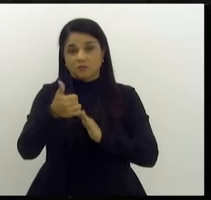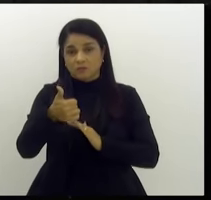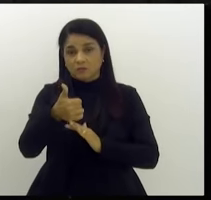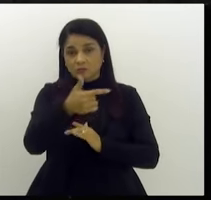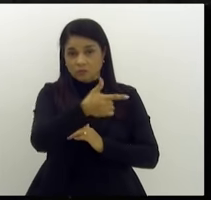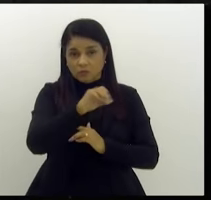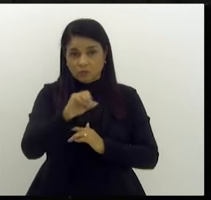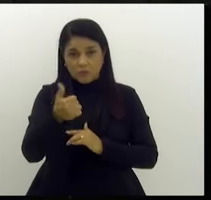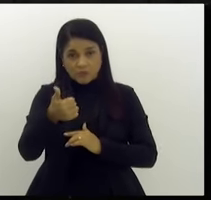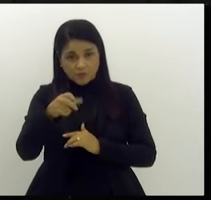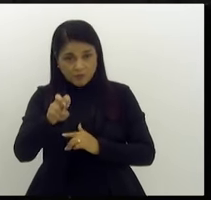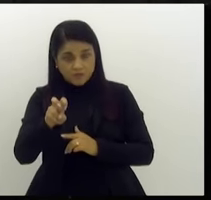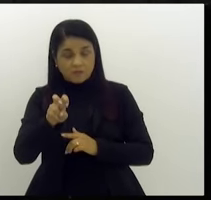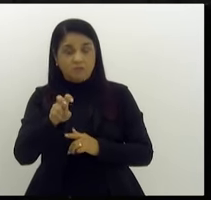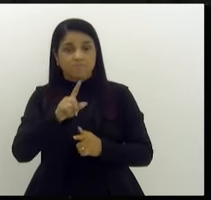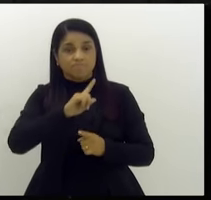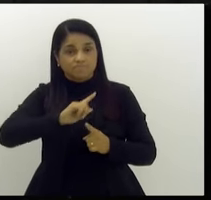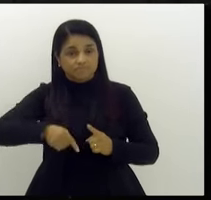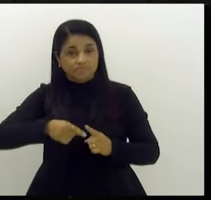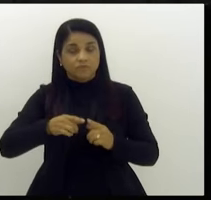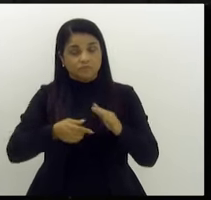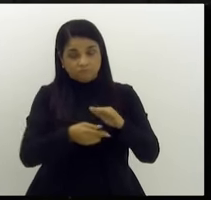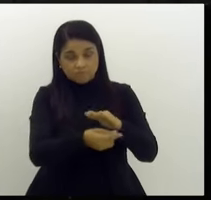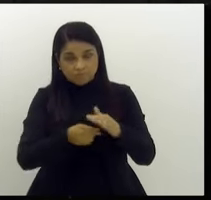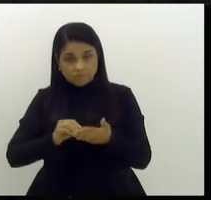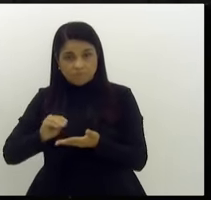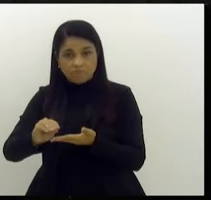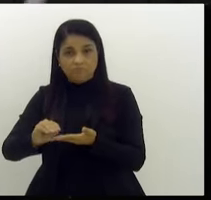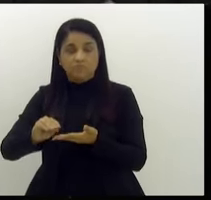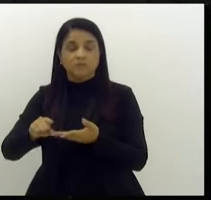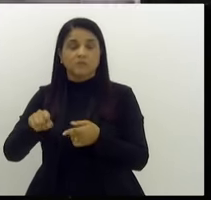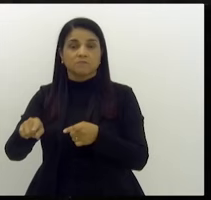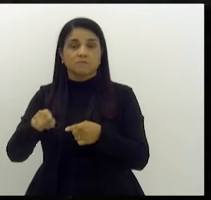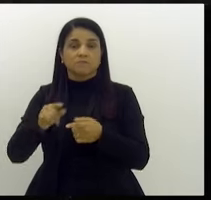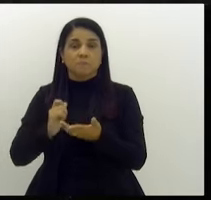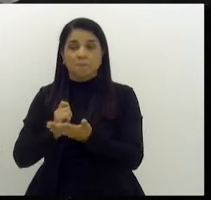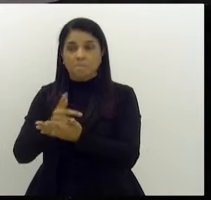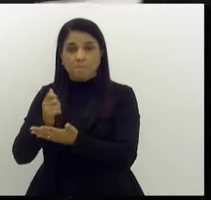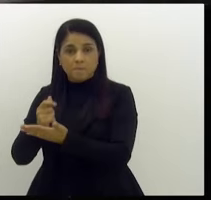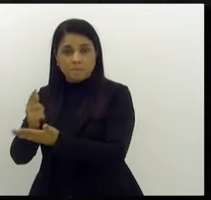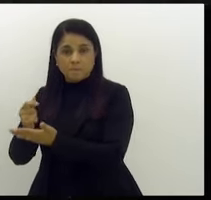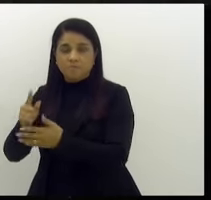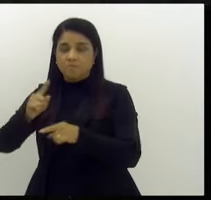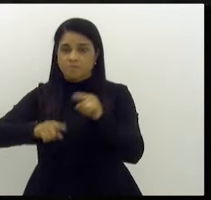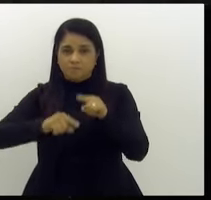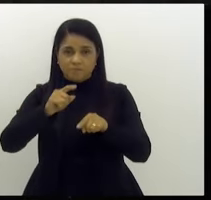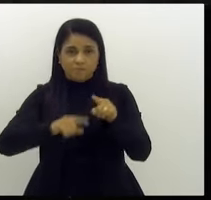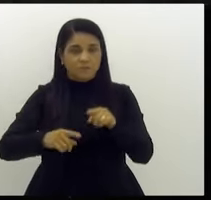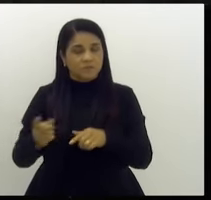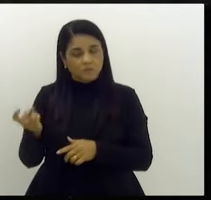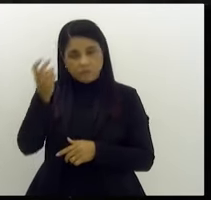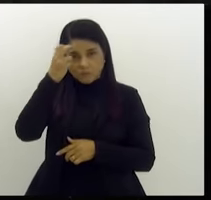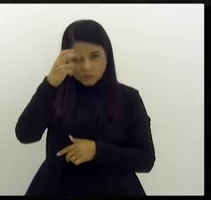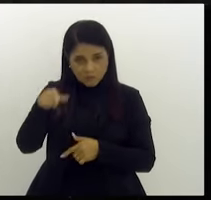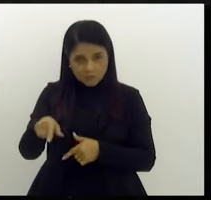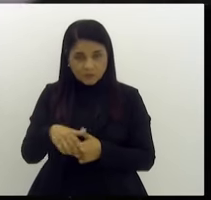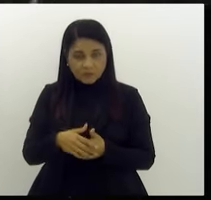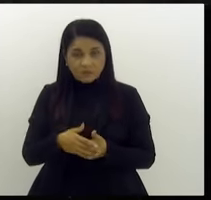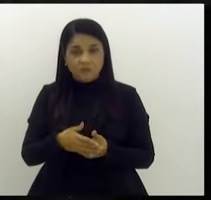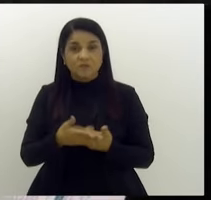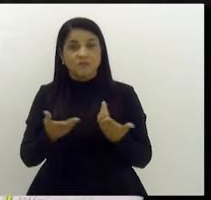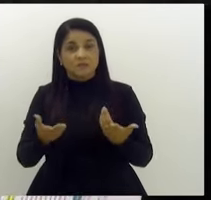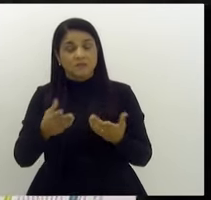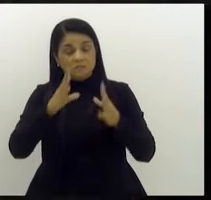utilização de recursos do fundo para manutenção e custeio dos equipamentos de Cultura Então se a gente